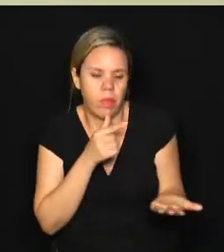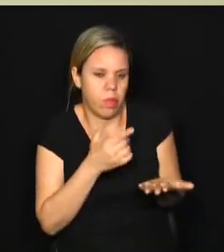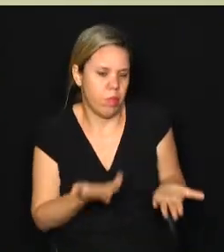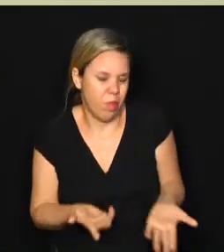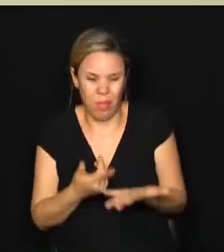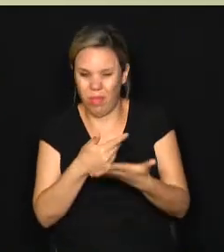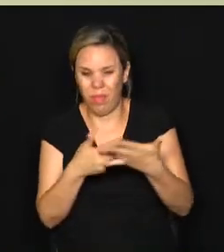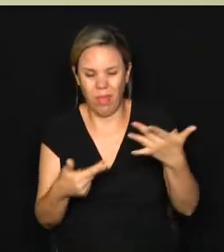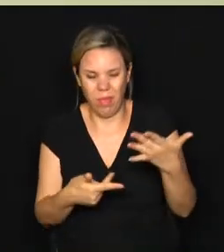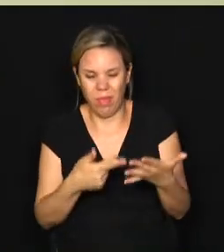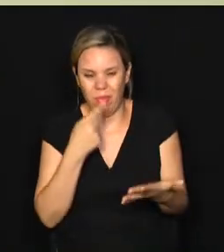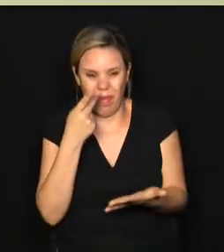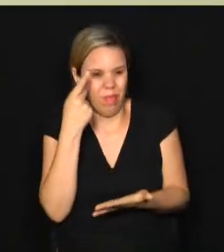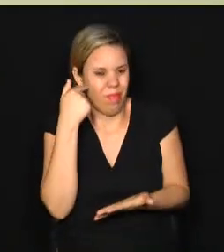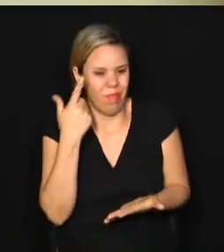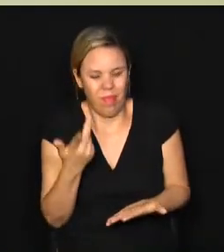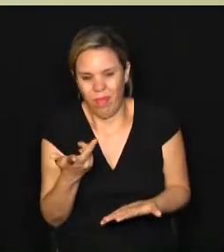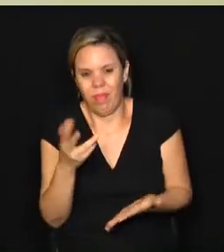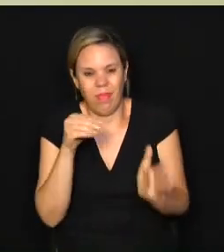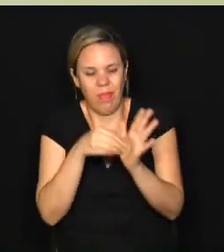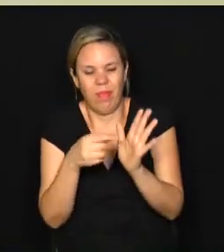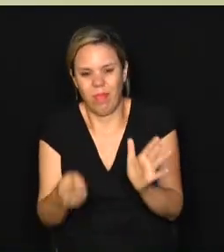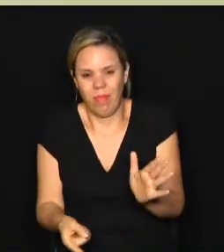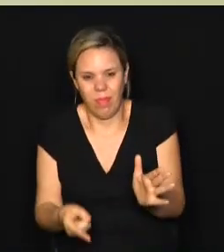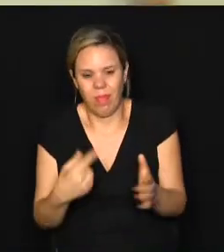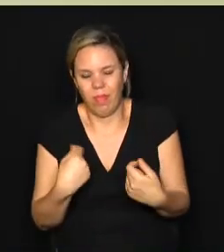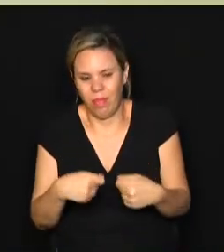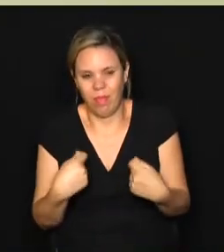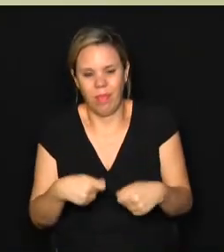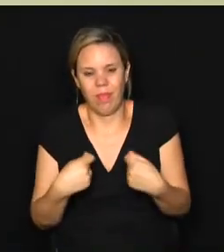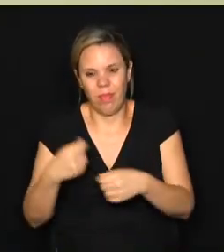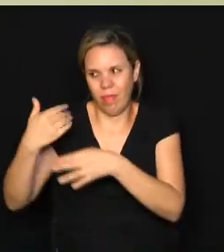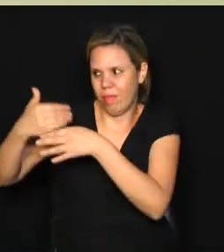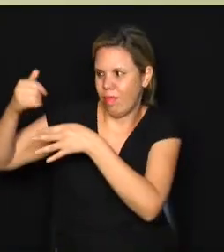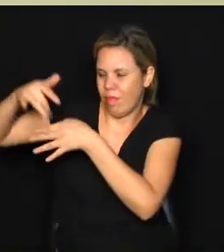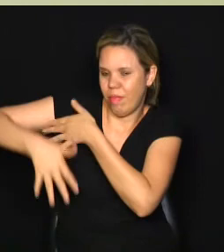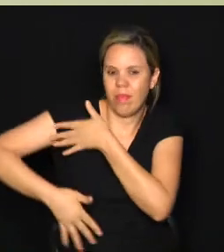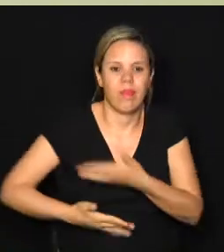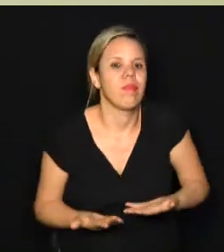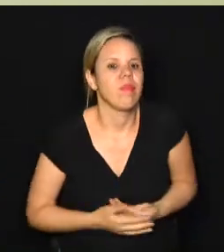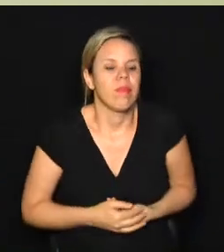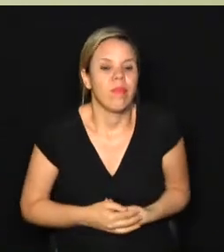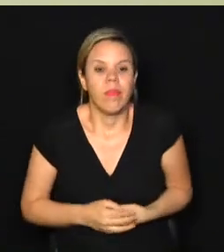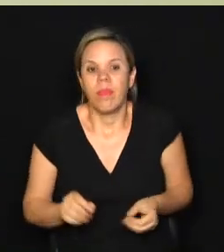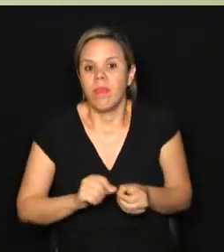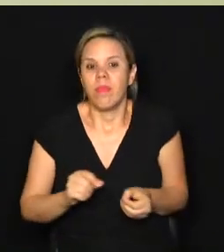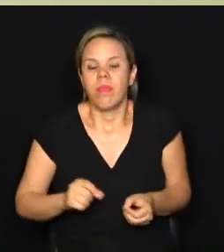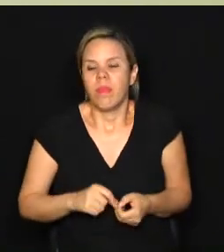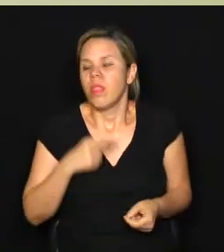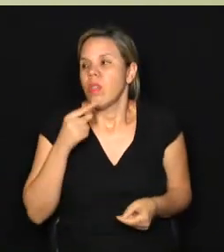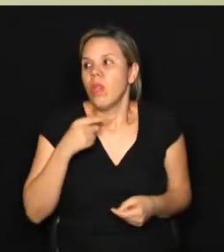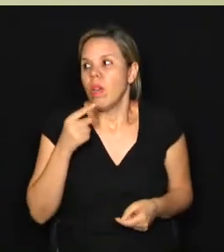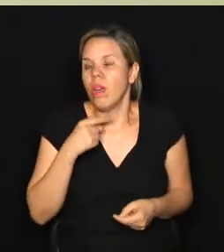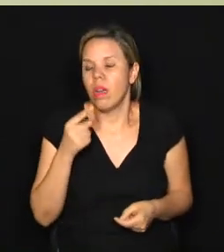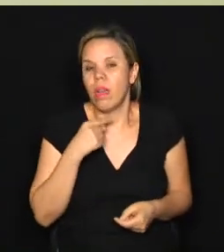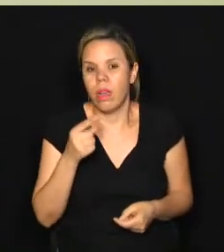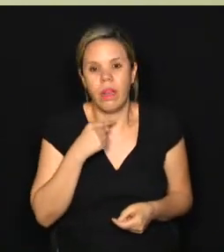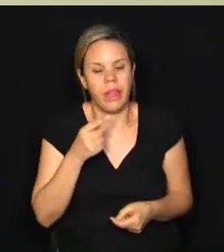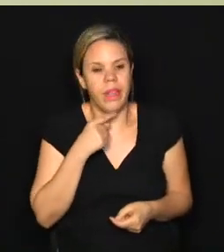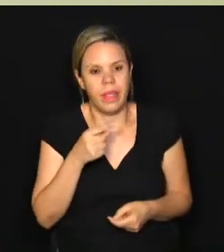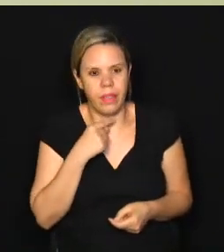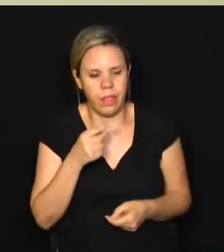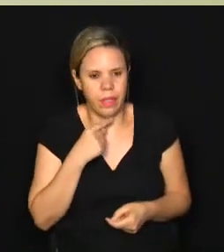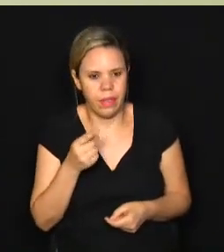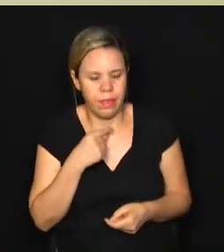tantas justificativas que são colocadas para a necessidade dessa barragem, tão flutuantes, que faz a gente questionar sobre realmente a